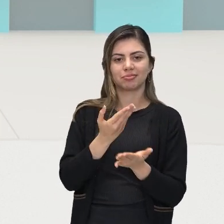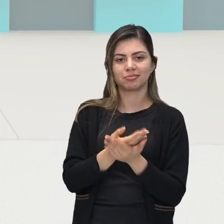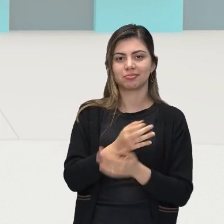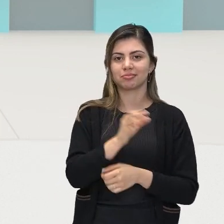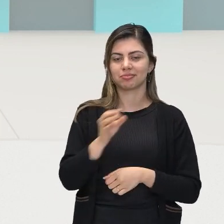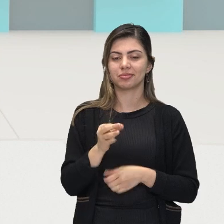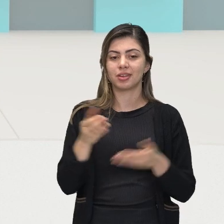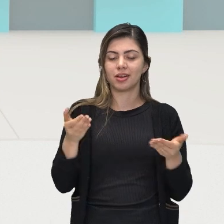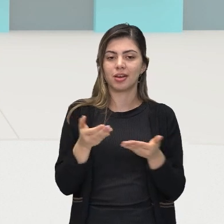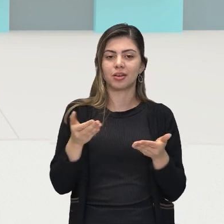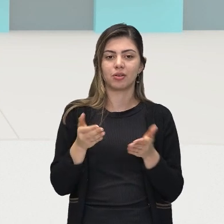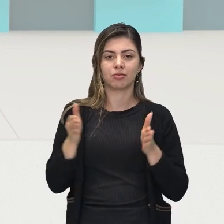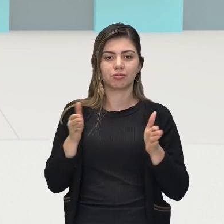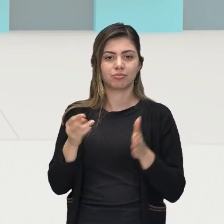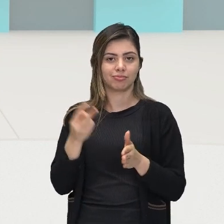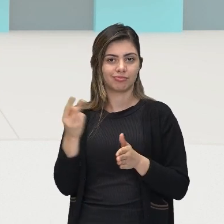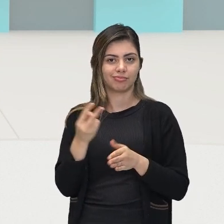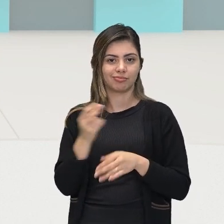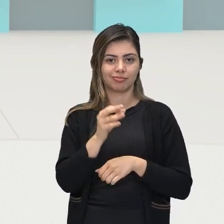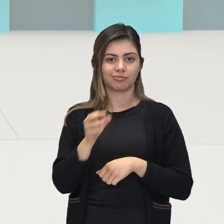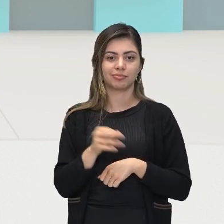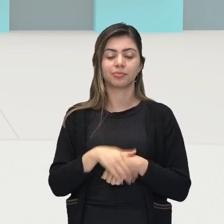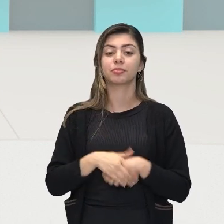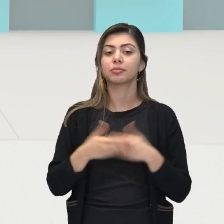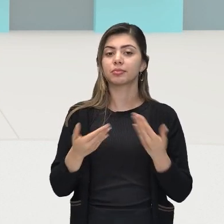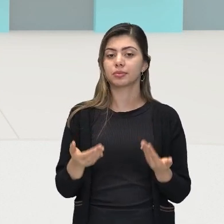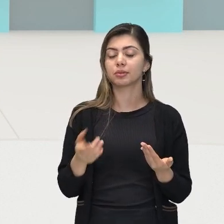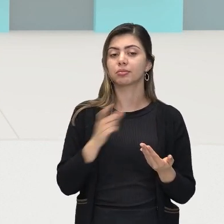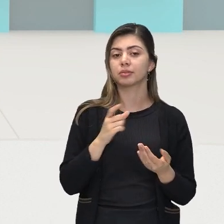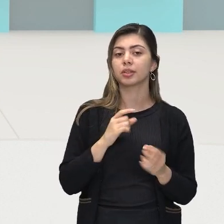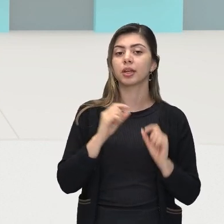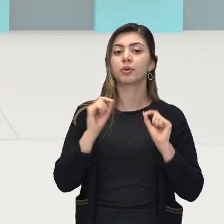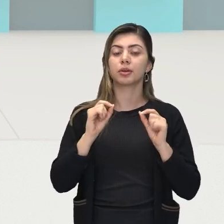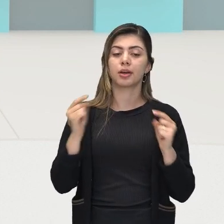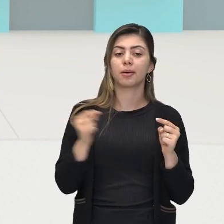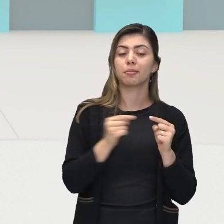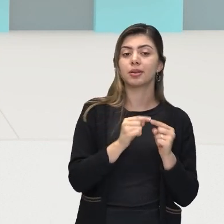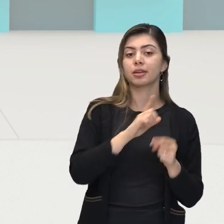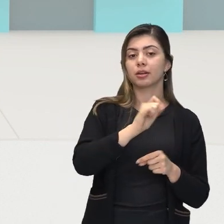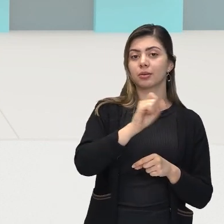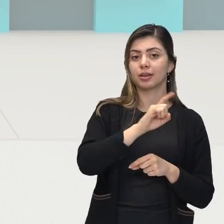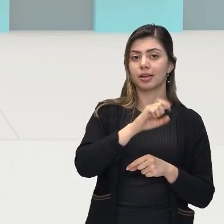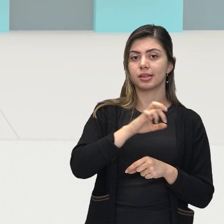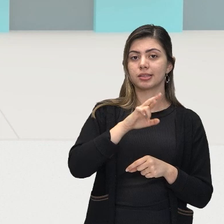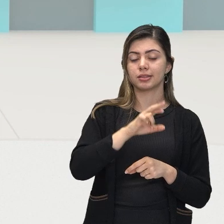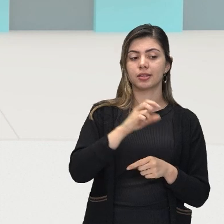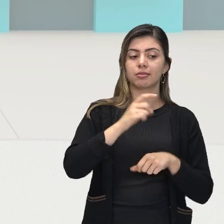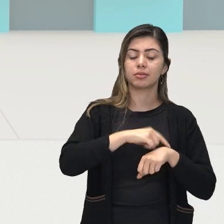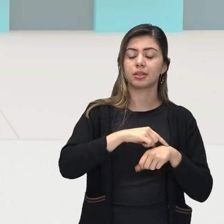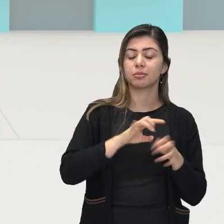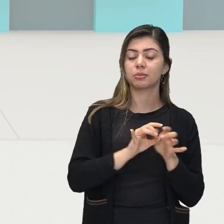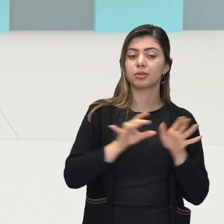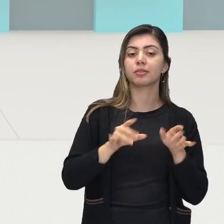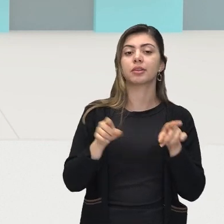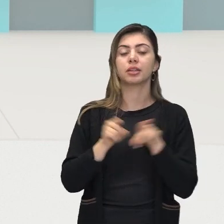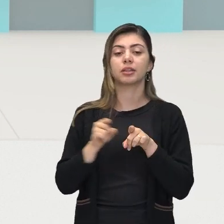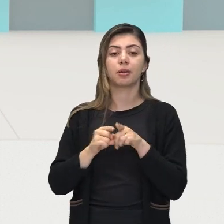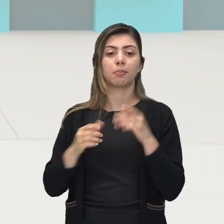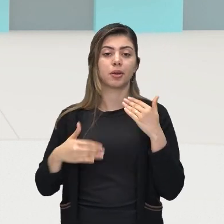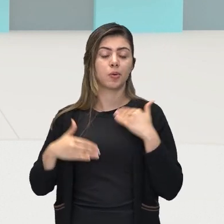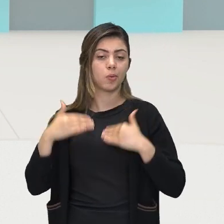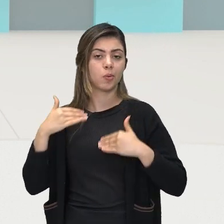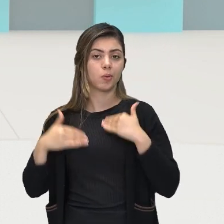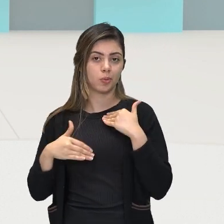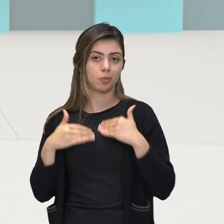aqui nessa segunda unidade, né? Relacionadas às questões do lazer, e relacionadas também ao condicionamento